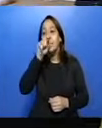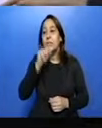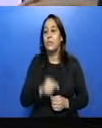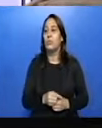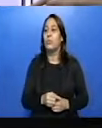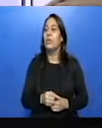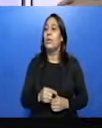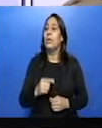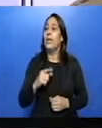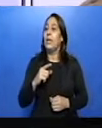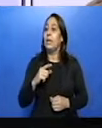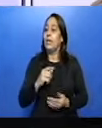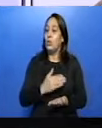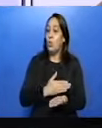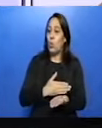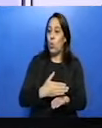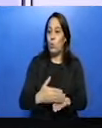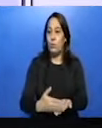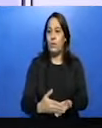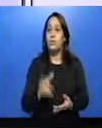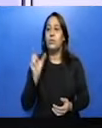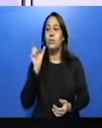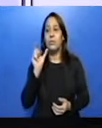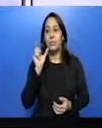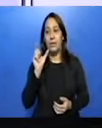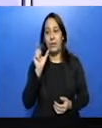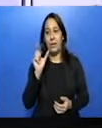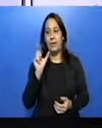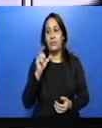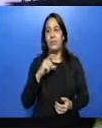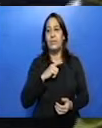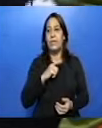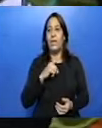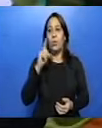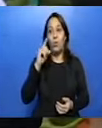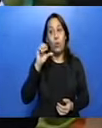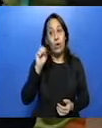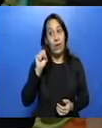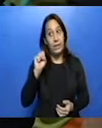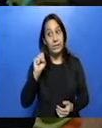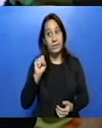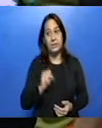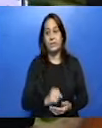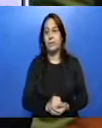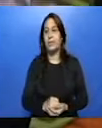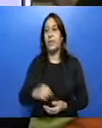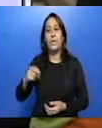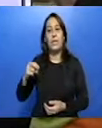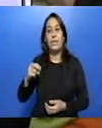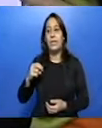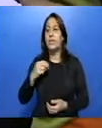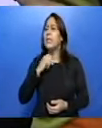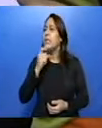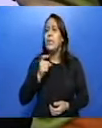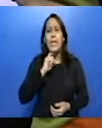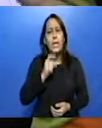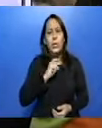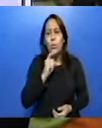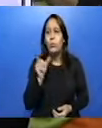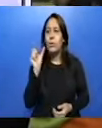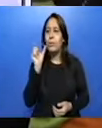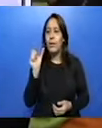tem o mesmo som que em surdo. Nenhuma palavra inicia com dois